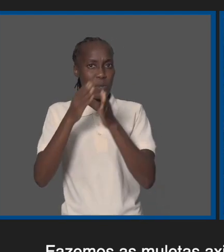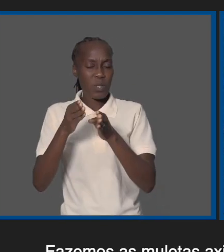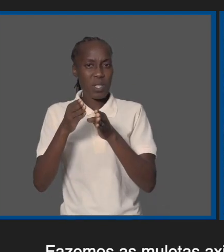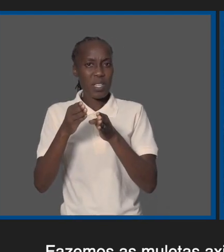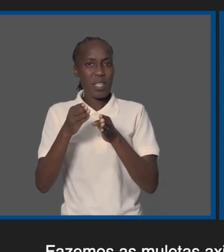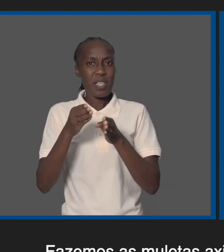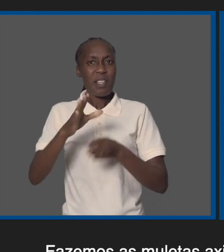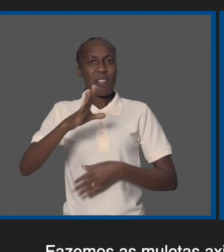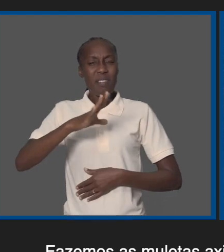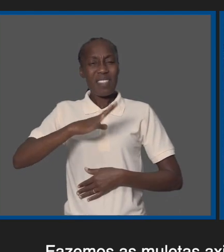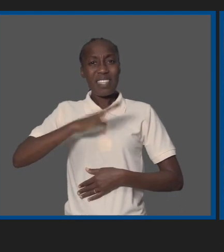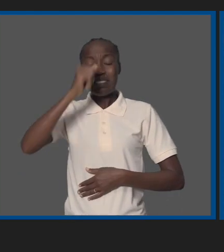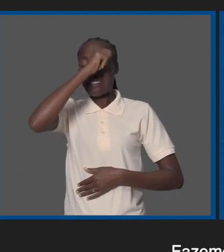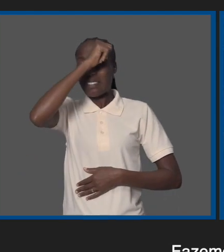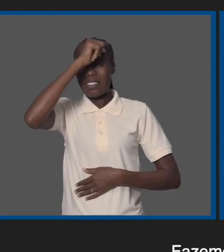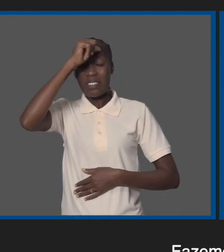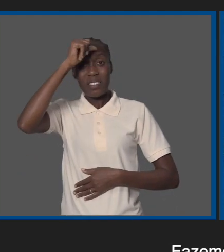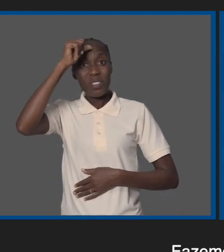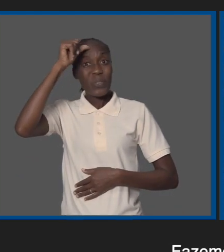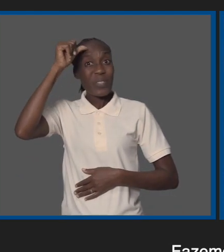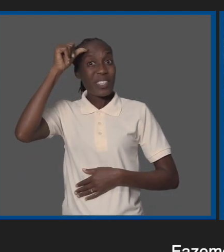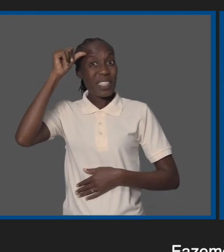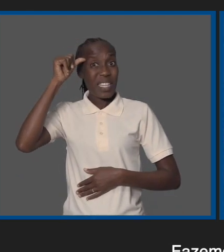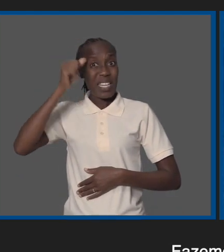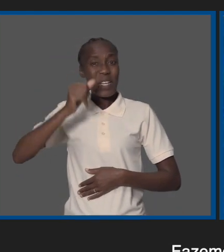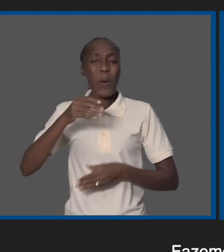Axilares, fazemos as moletas canadianas. Fazemos